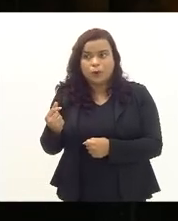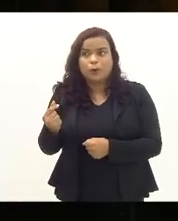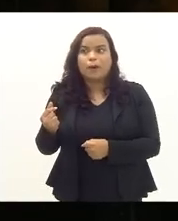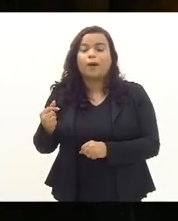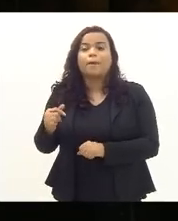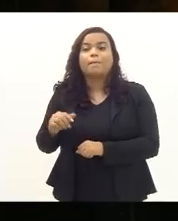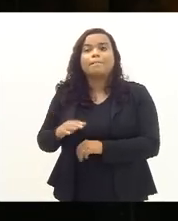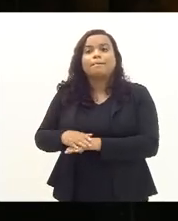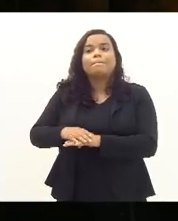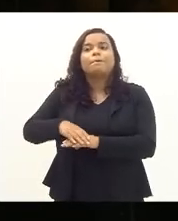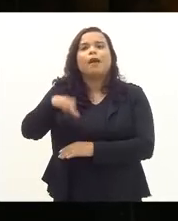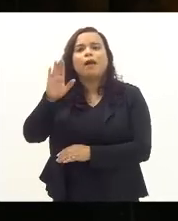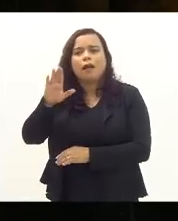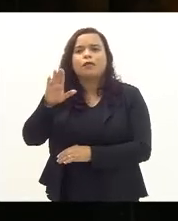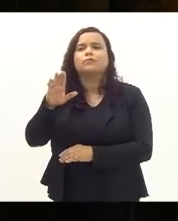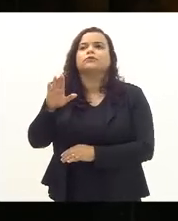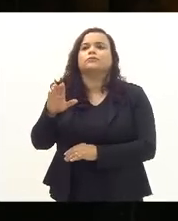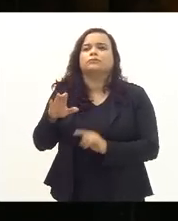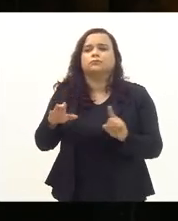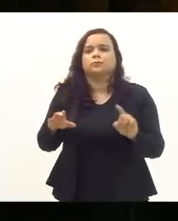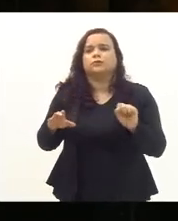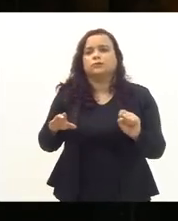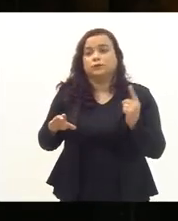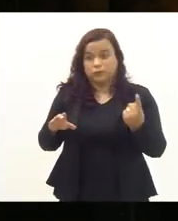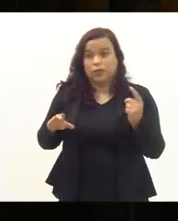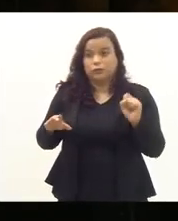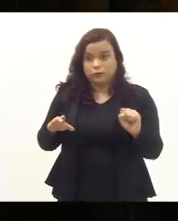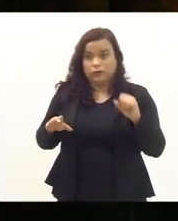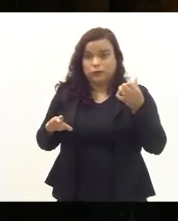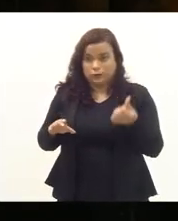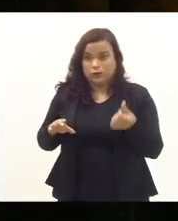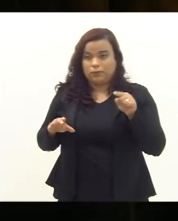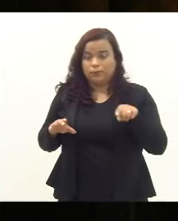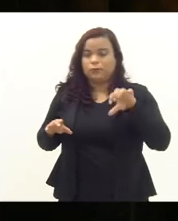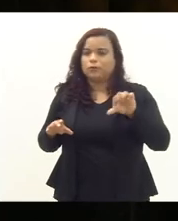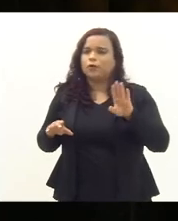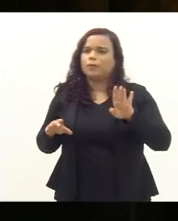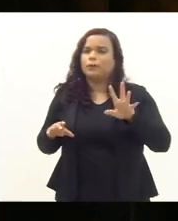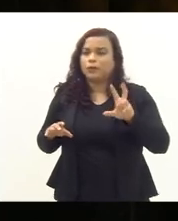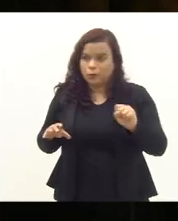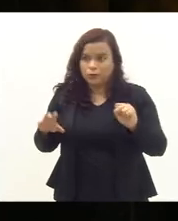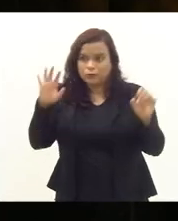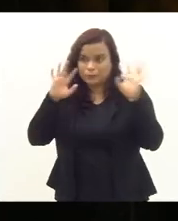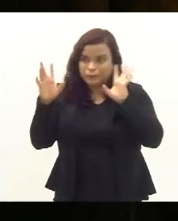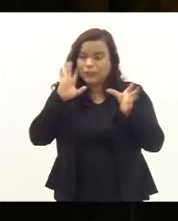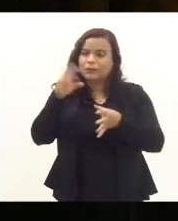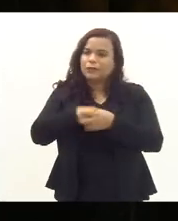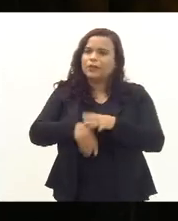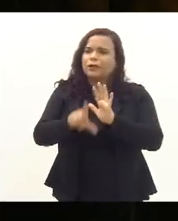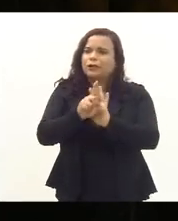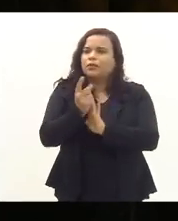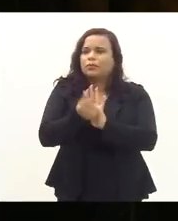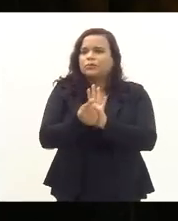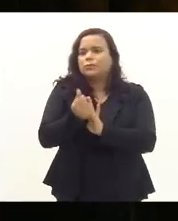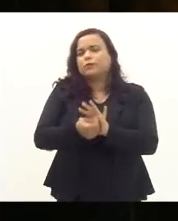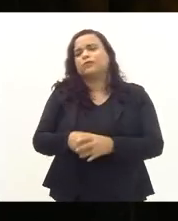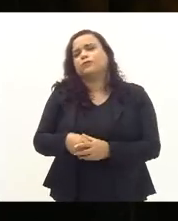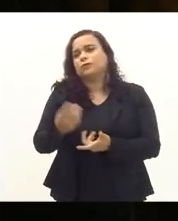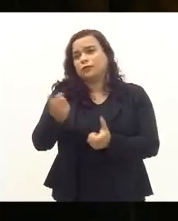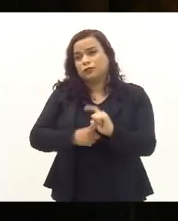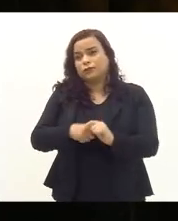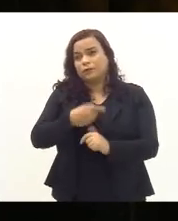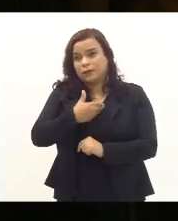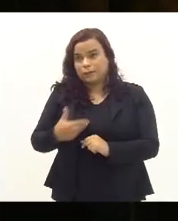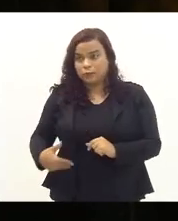cento e oitenta e seis pontos 9 bilhões previstos na lei orçamentária e a nossa